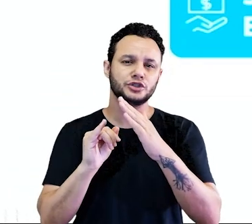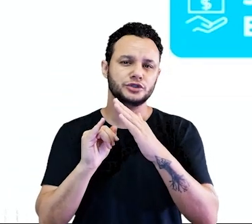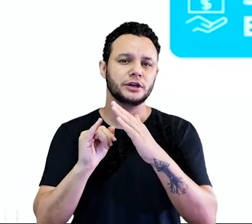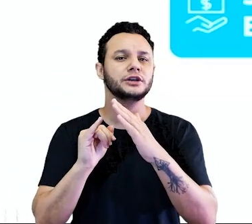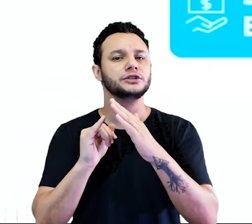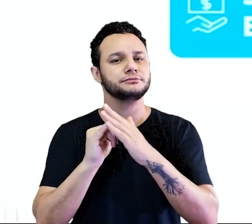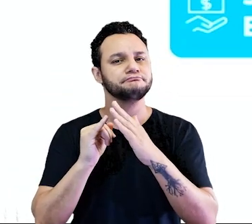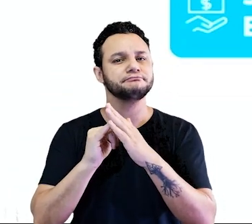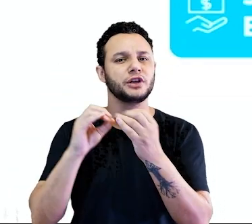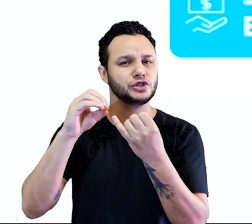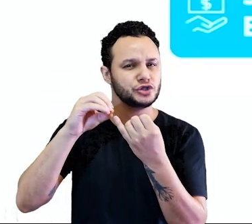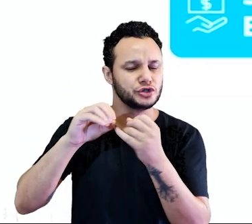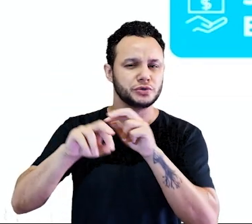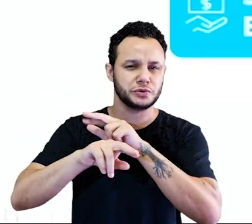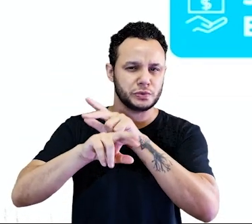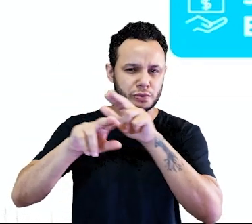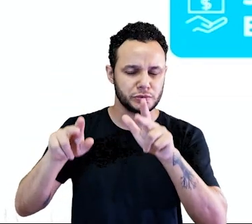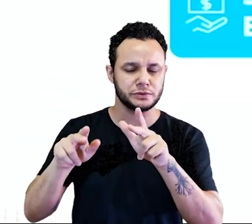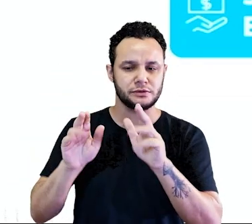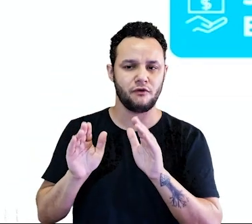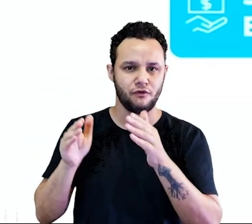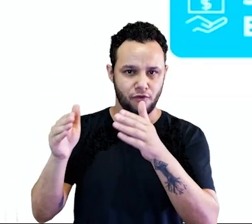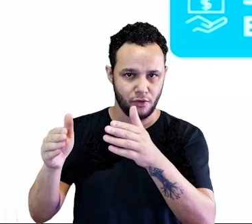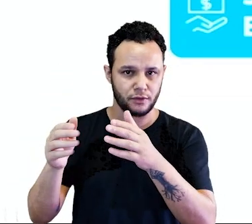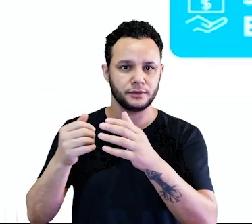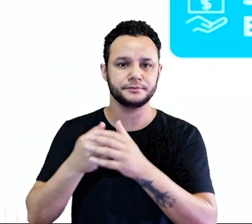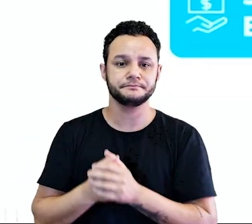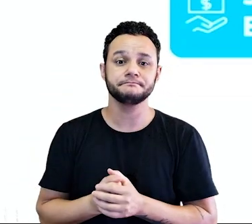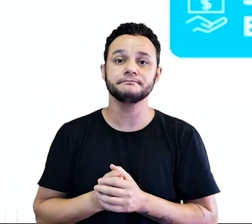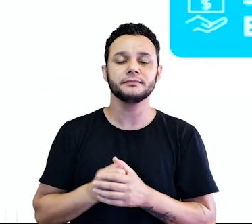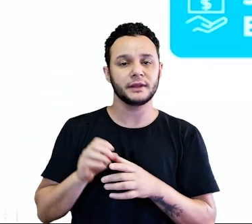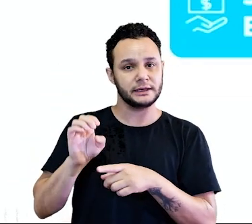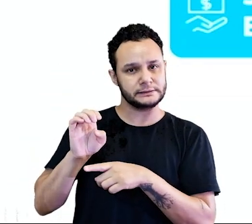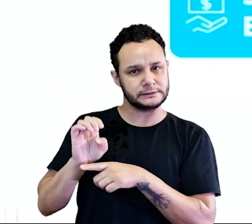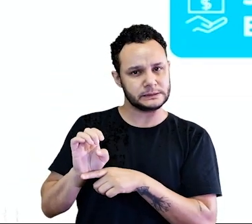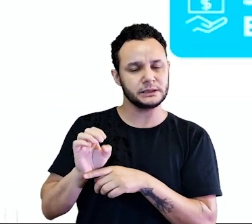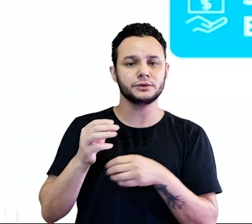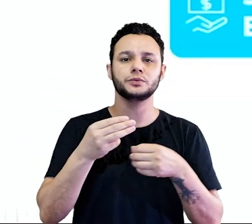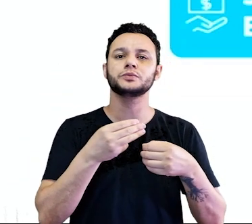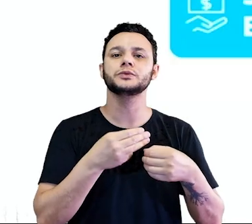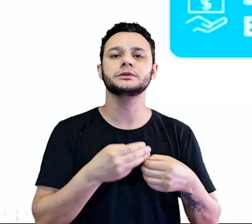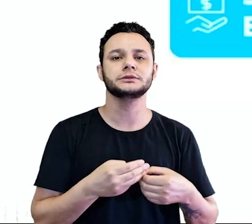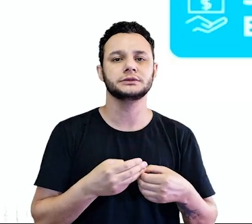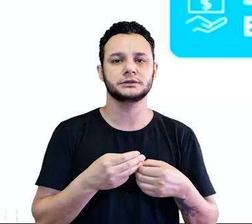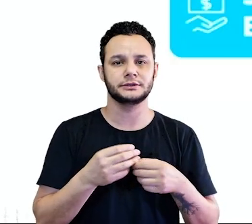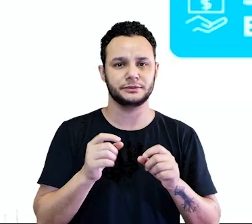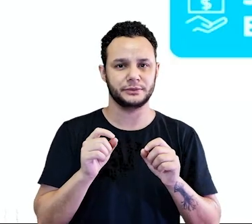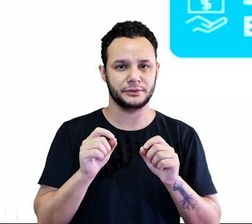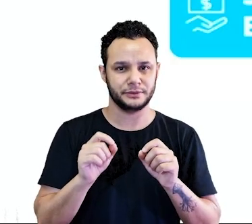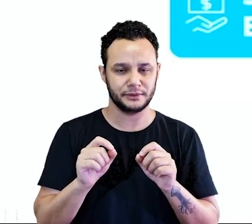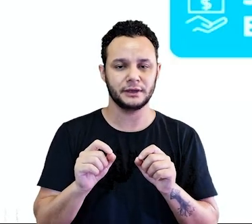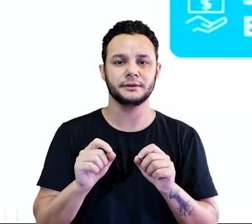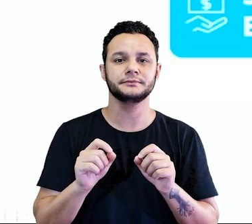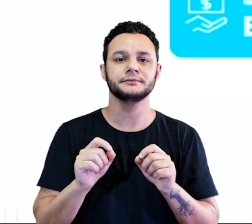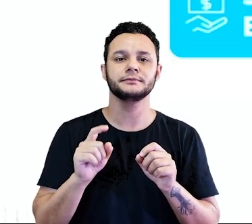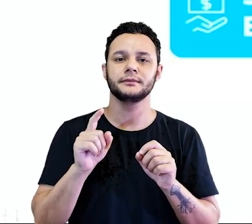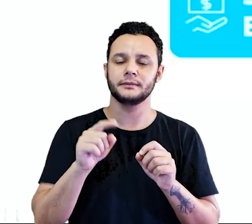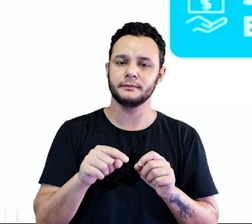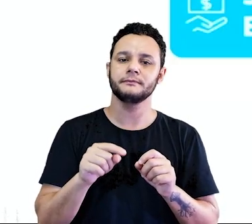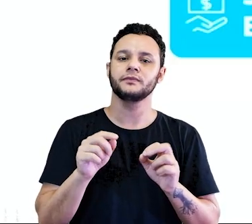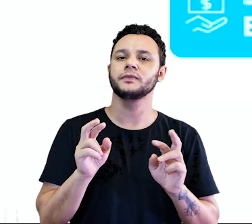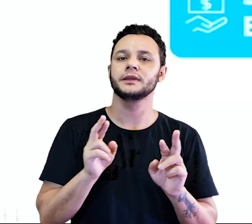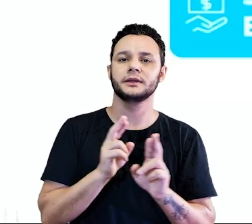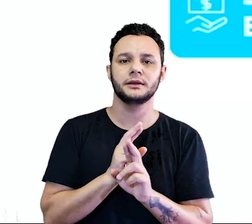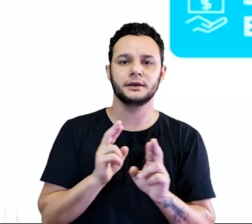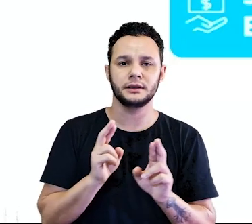também pelos institutos, né, pela organização do sistema, os estados e municípios aí, então, a gente vai ter, né,